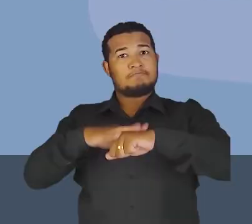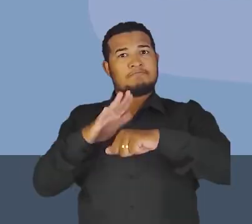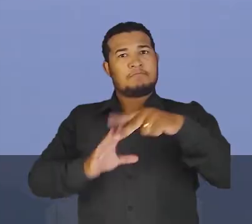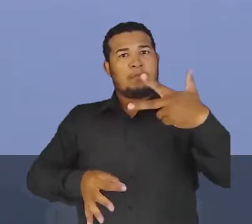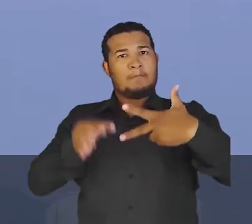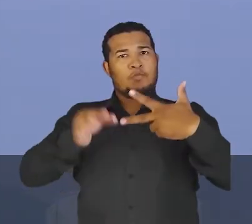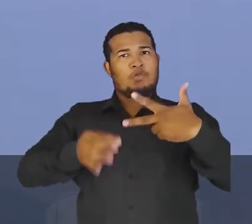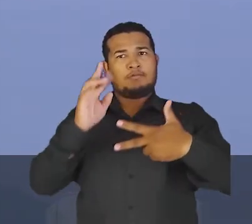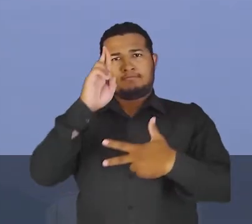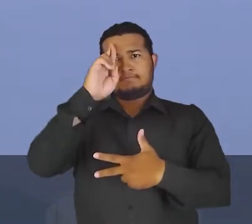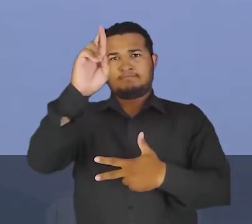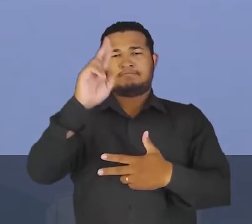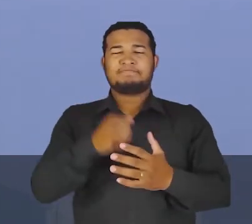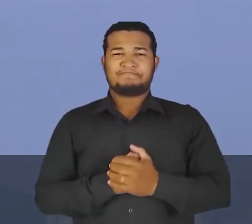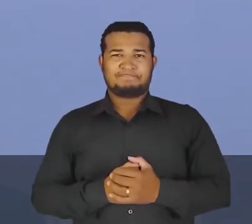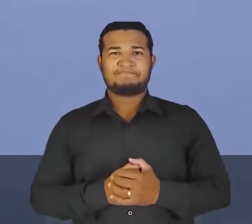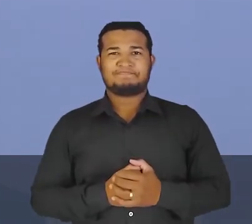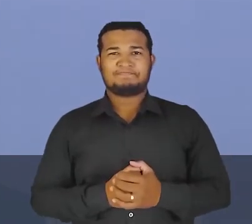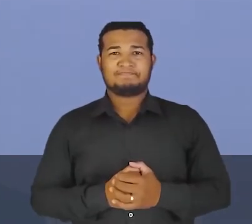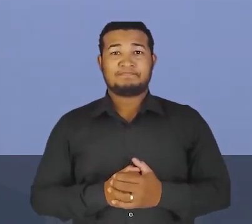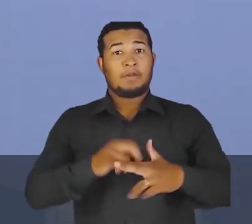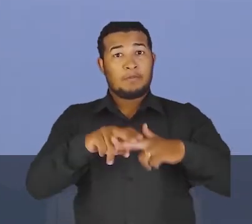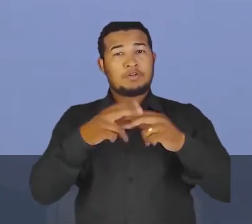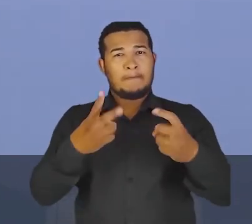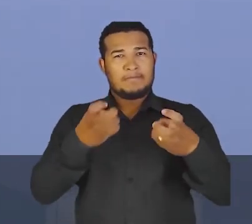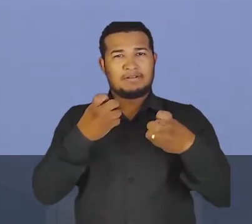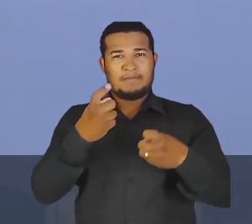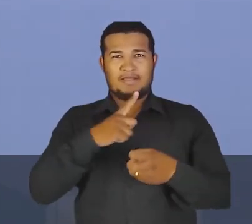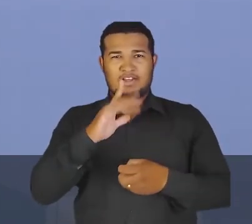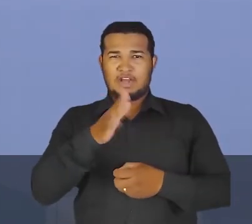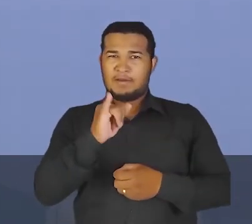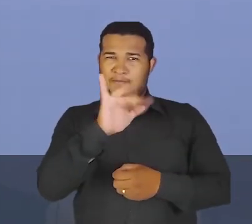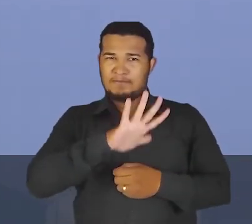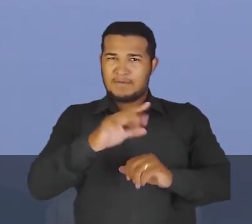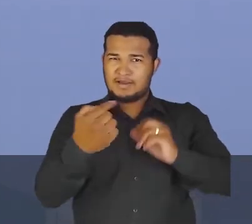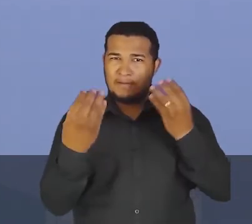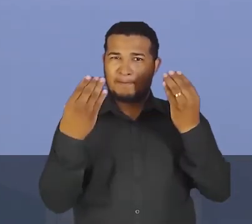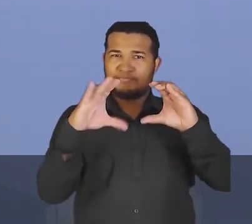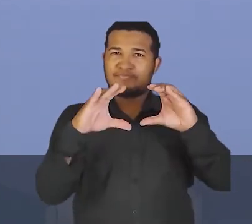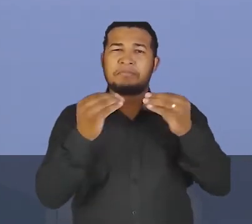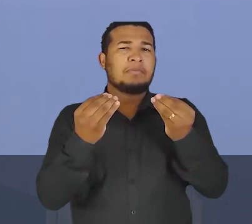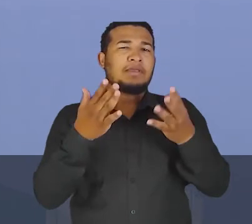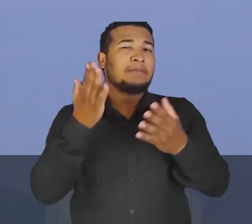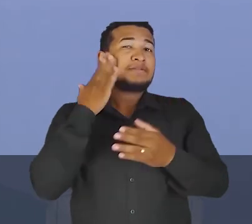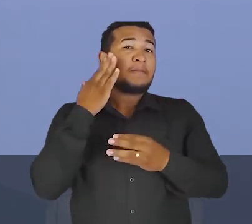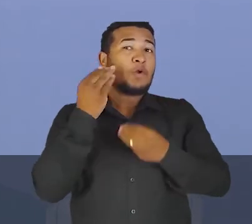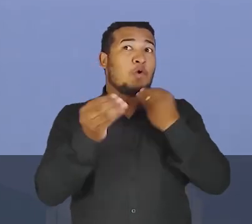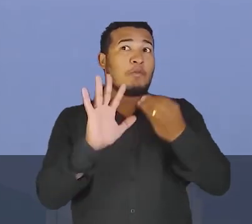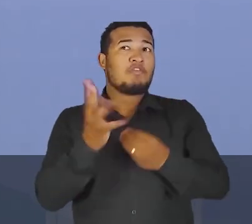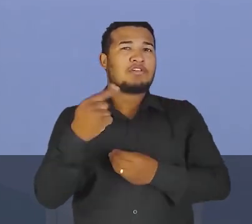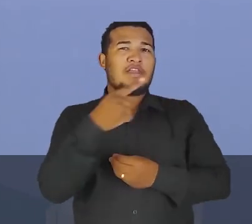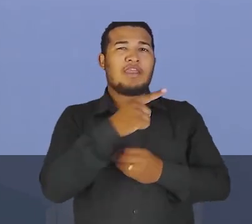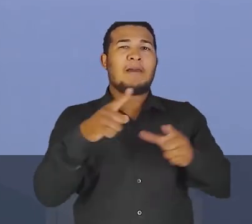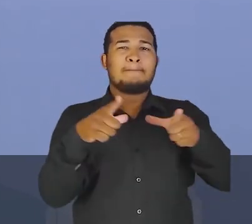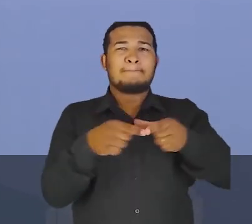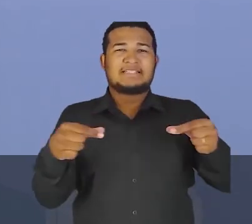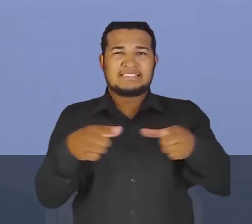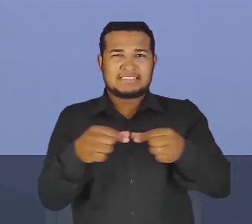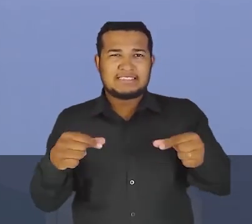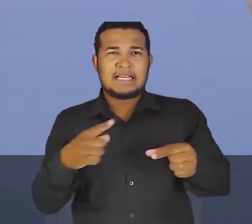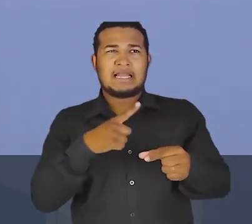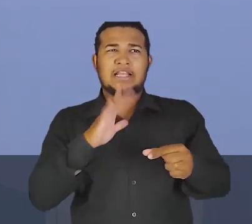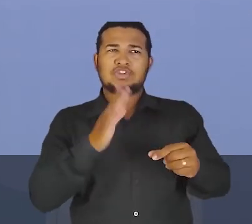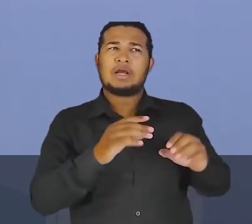Judiciário. Ok? Então, observa, gente, eu coloquei essa imagem aqui para ilustrar como que funciona lá em Brasília, lá cada prédio, você tem lá um